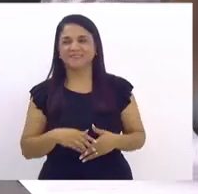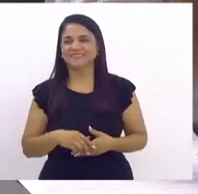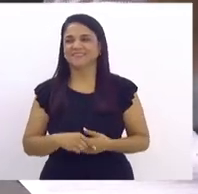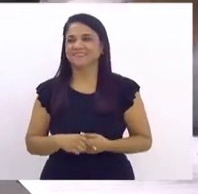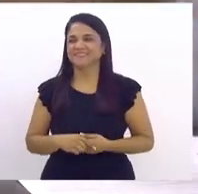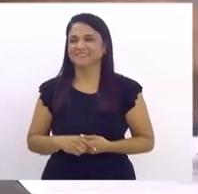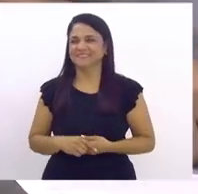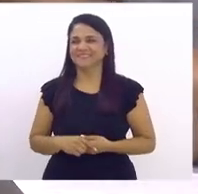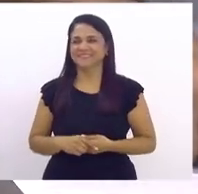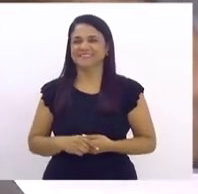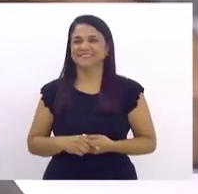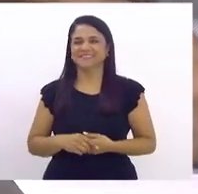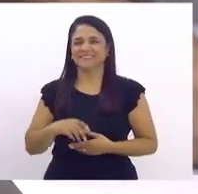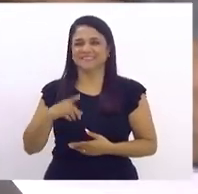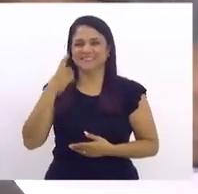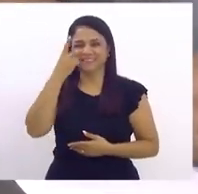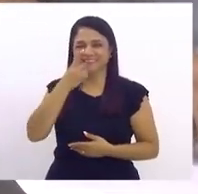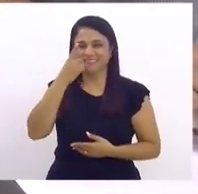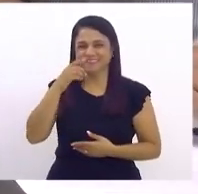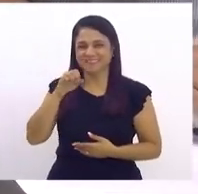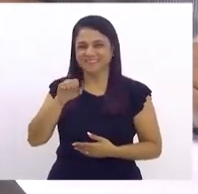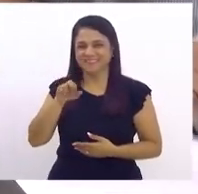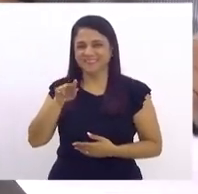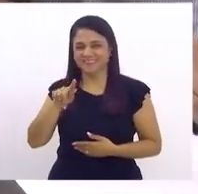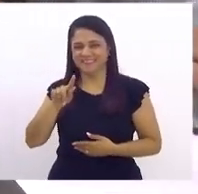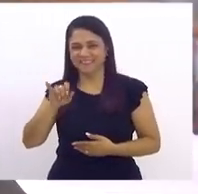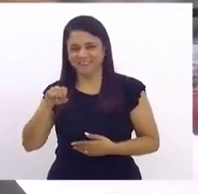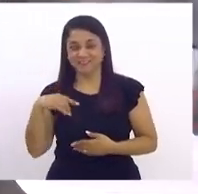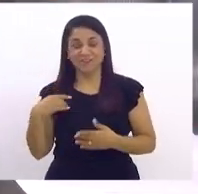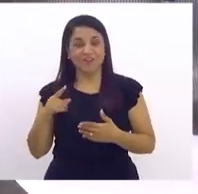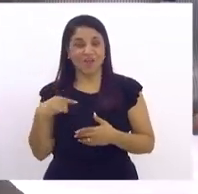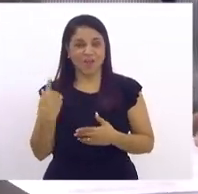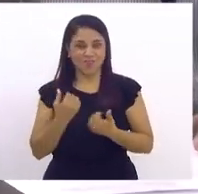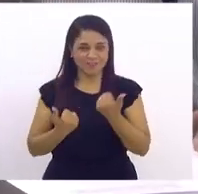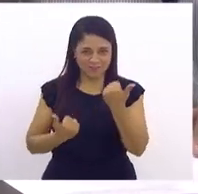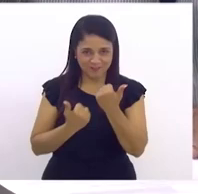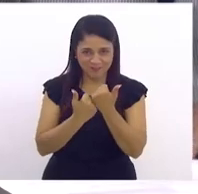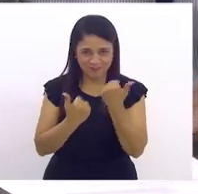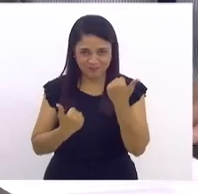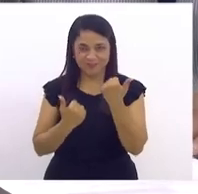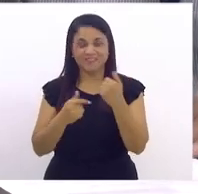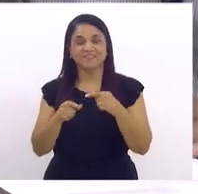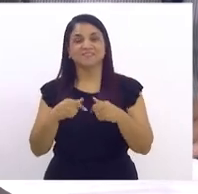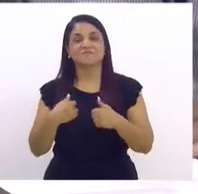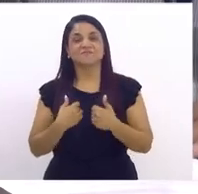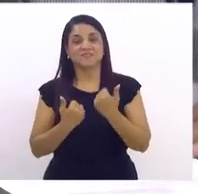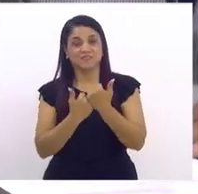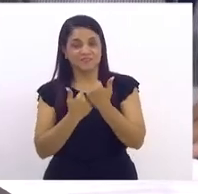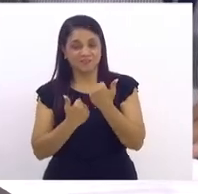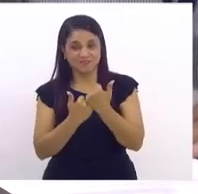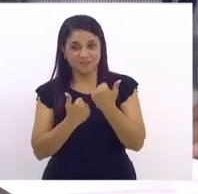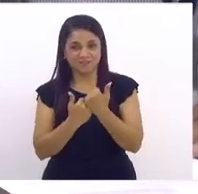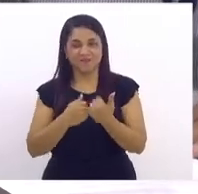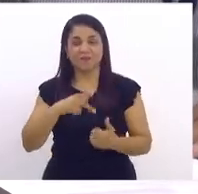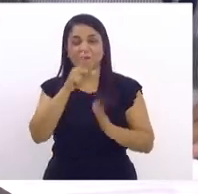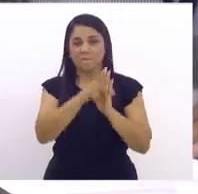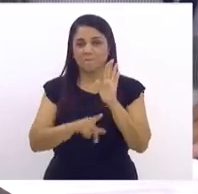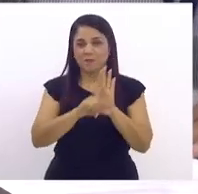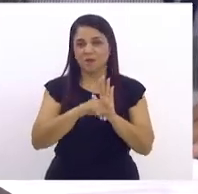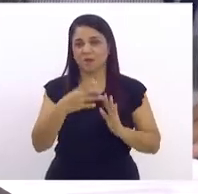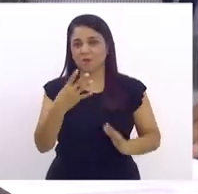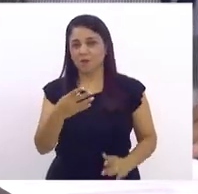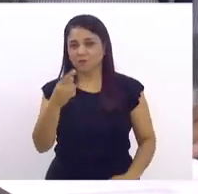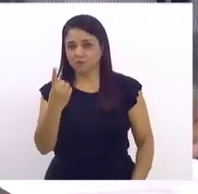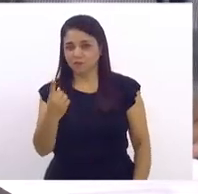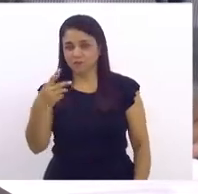Doutor Serginho, deixa eu dizer, a nossa assessoria viu o PL 4137